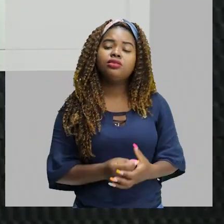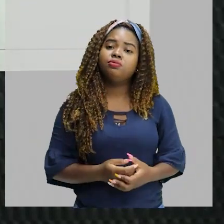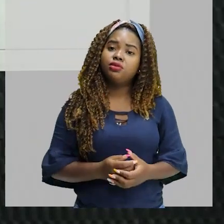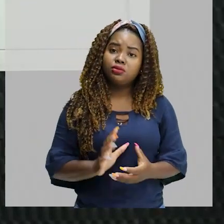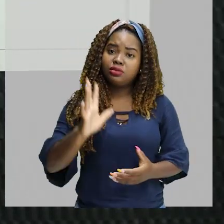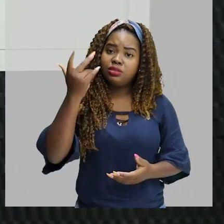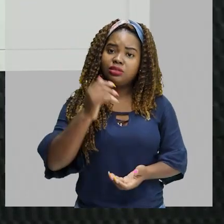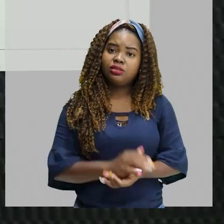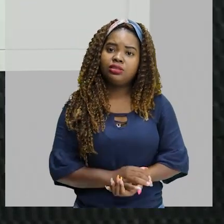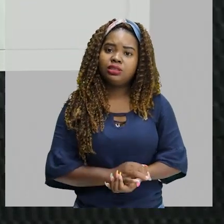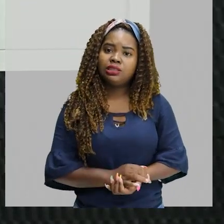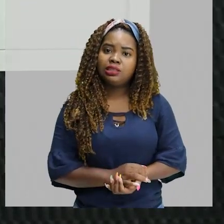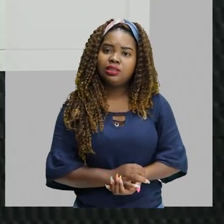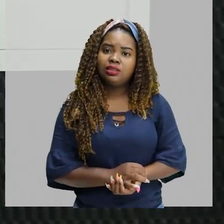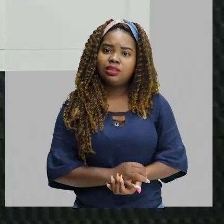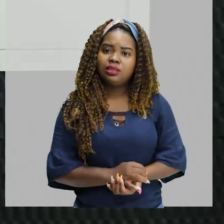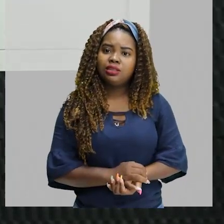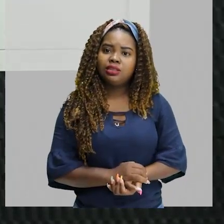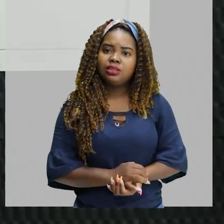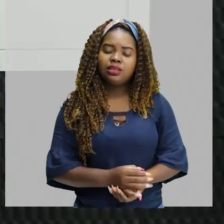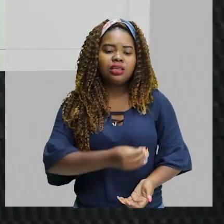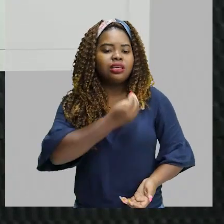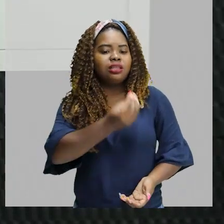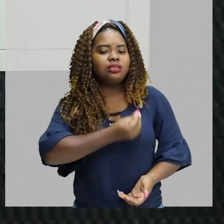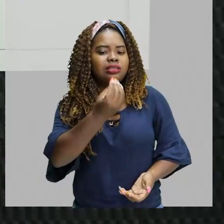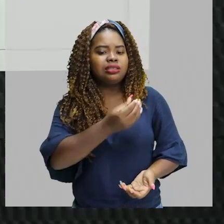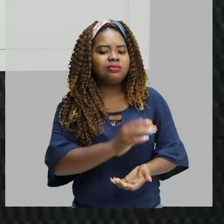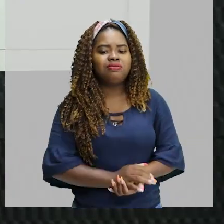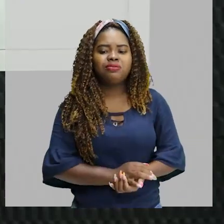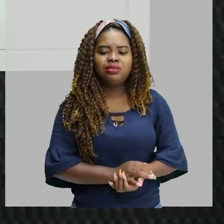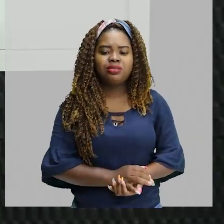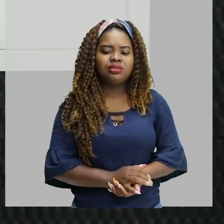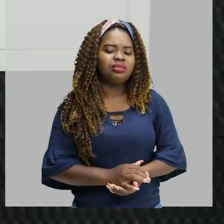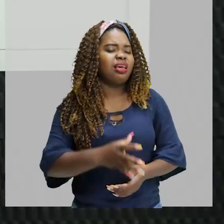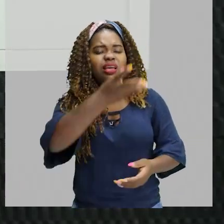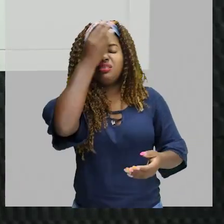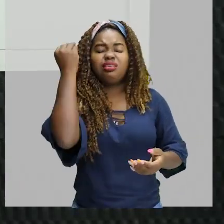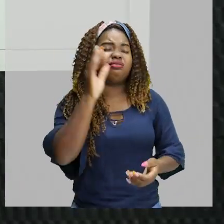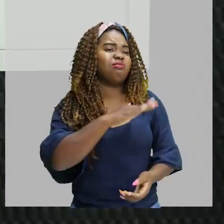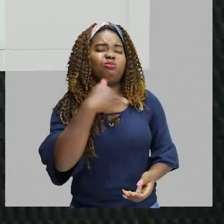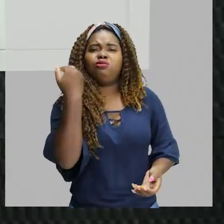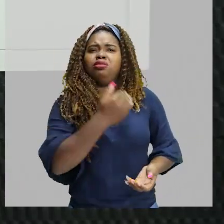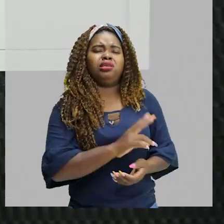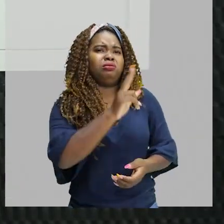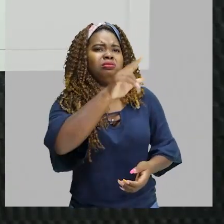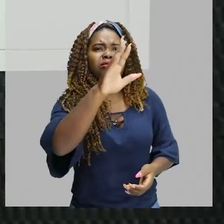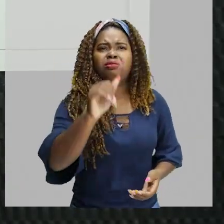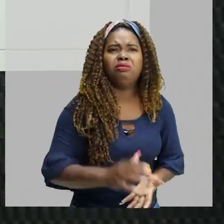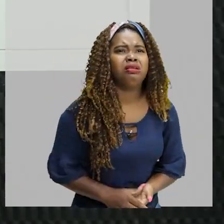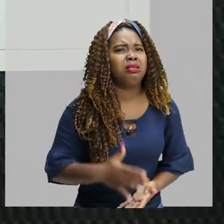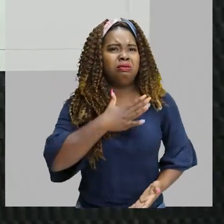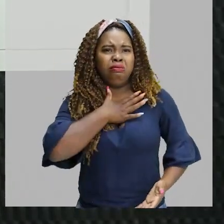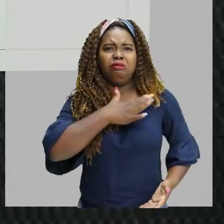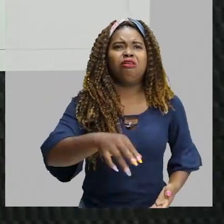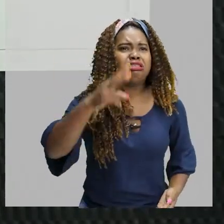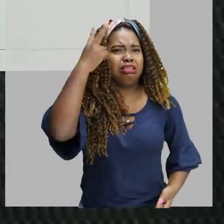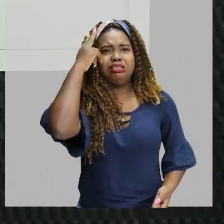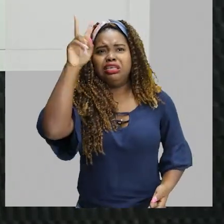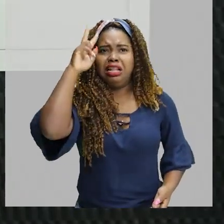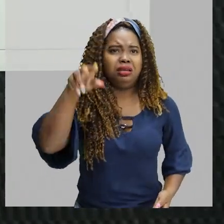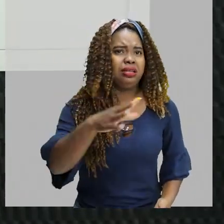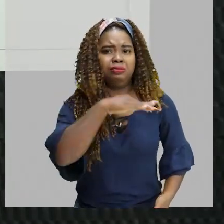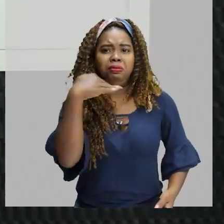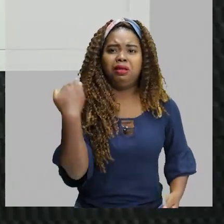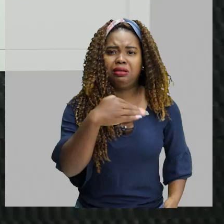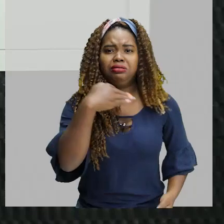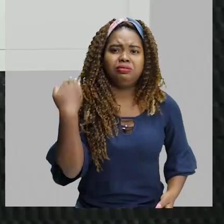Ou seja, elas vivem como se nunca fossem morrer. Ela simplesmente esquece. Ela não gosta de lembrar desse assunto, ela não gosta de tocar nesse